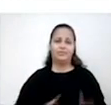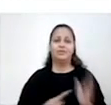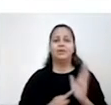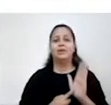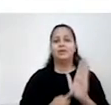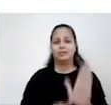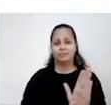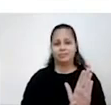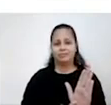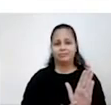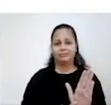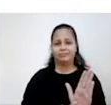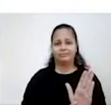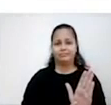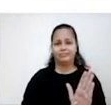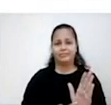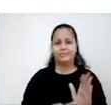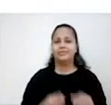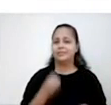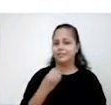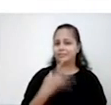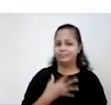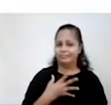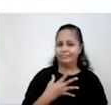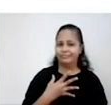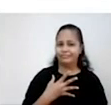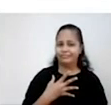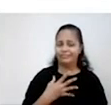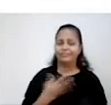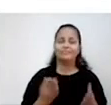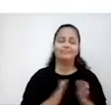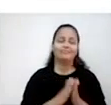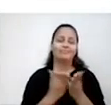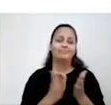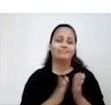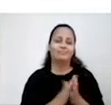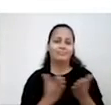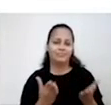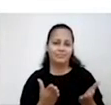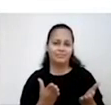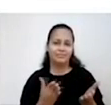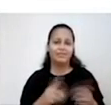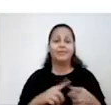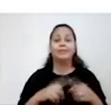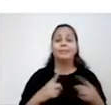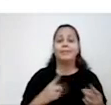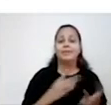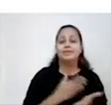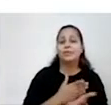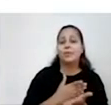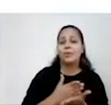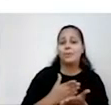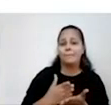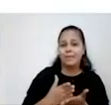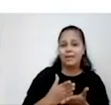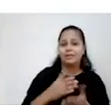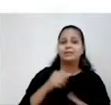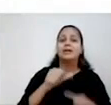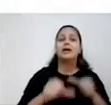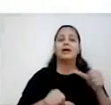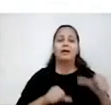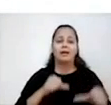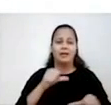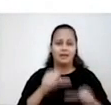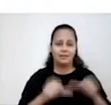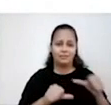que mostrava que não estava muito favorável a quem era pobre. Aí de repente eles começam, né,